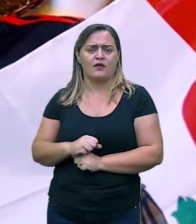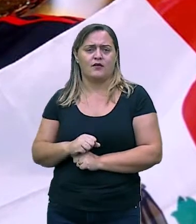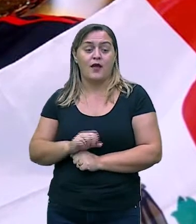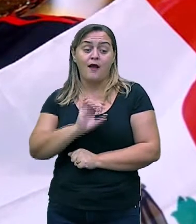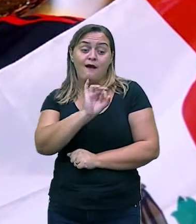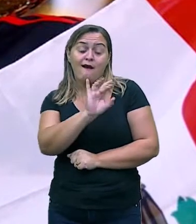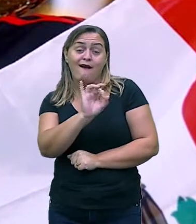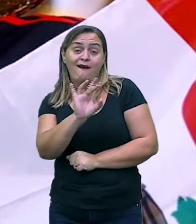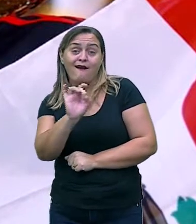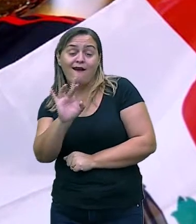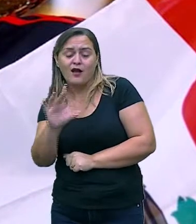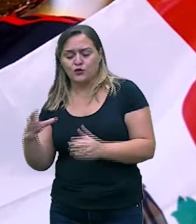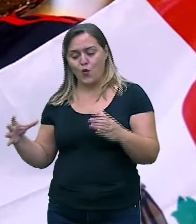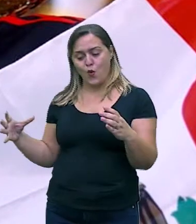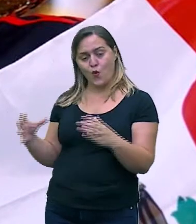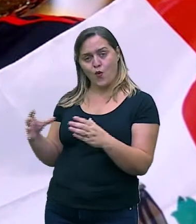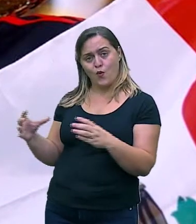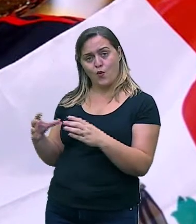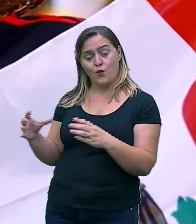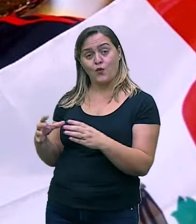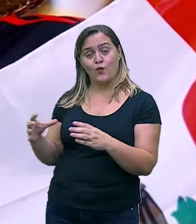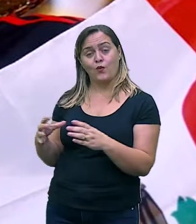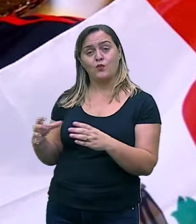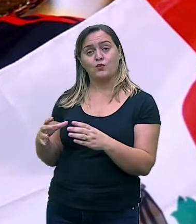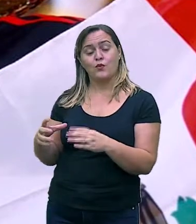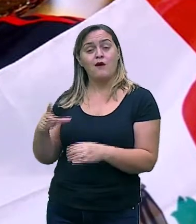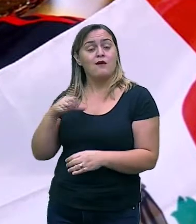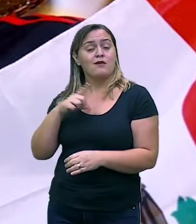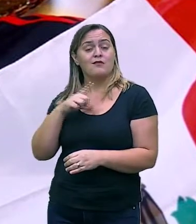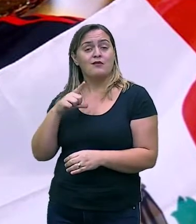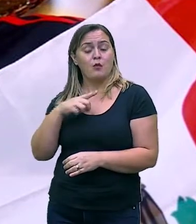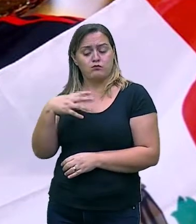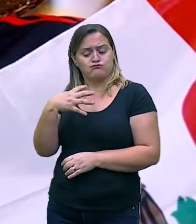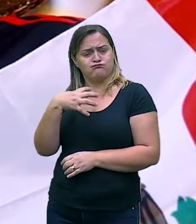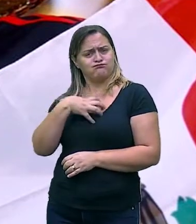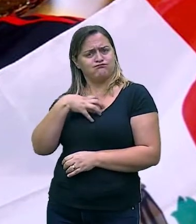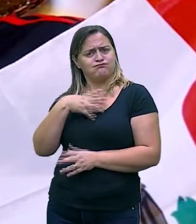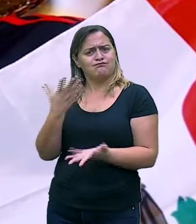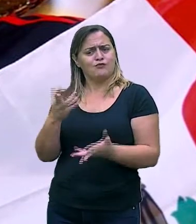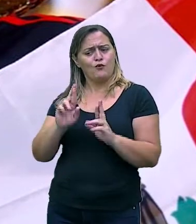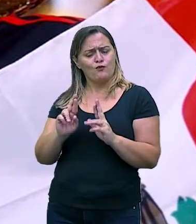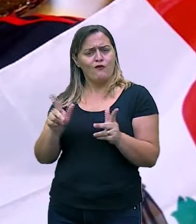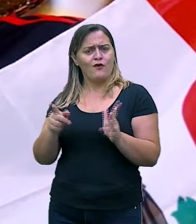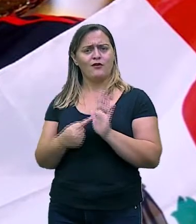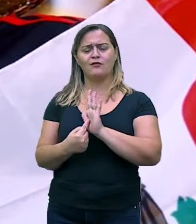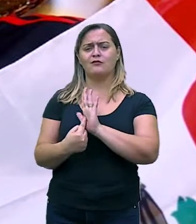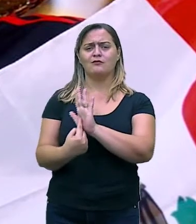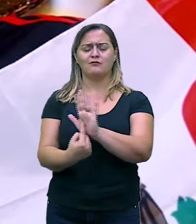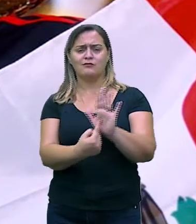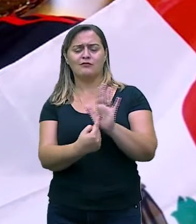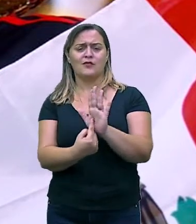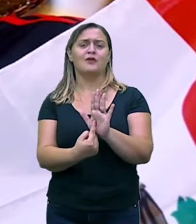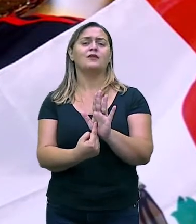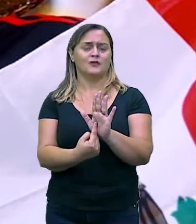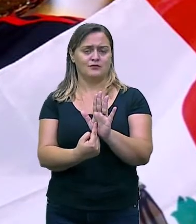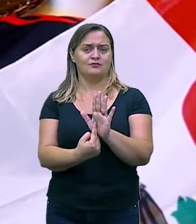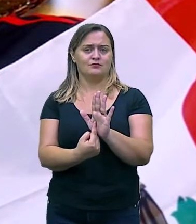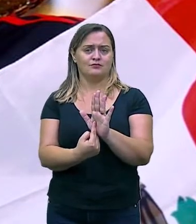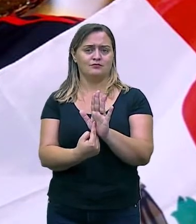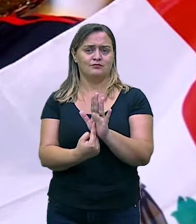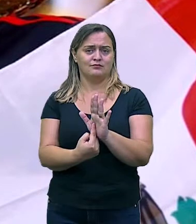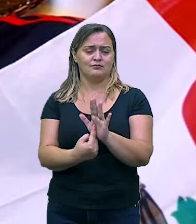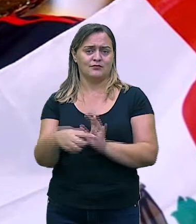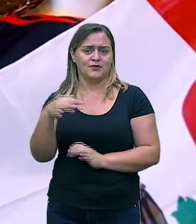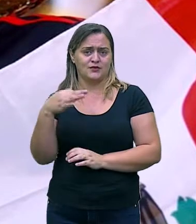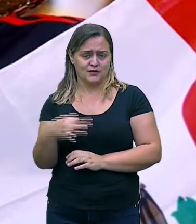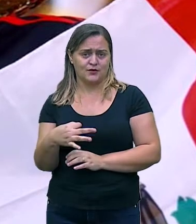cada torcida, cada indivíduo ali no meio, ele tem a sua forma de expressar junto àquele meio, junto